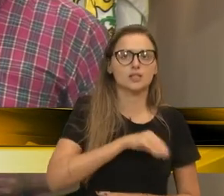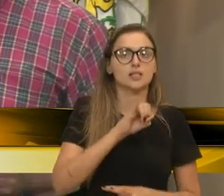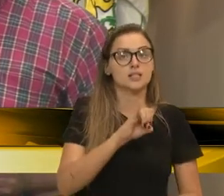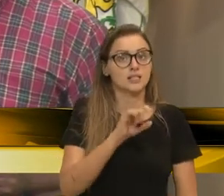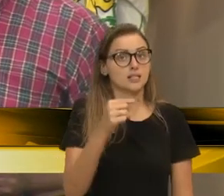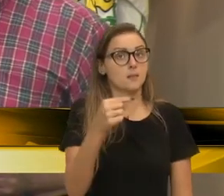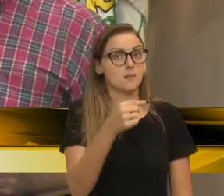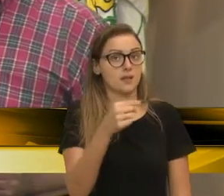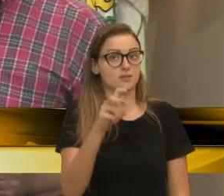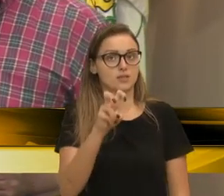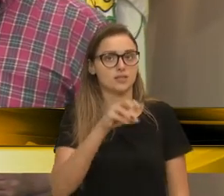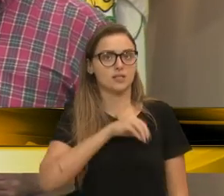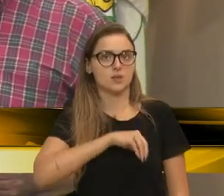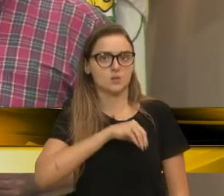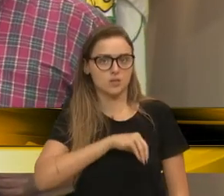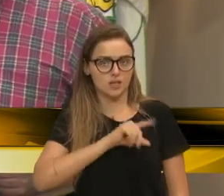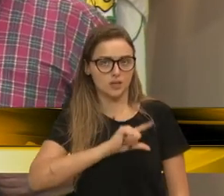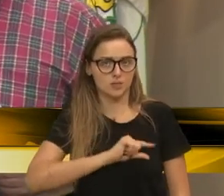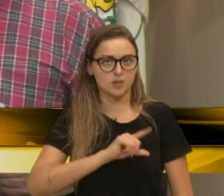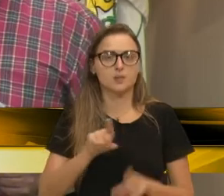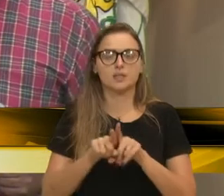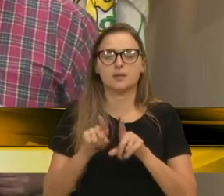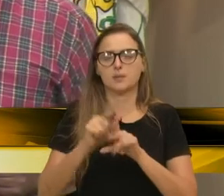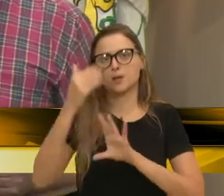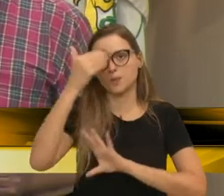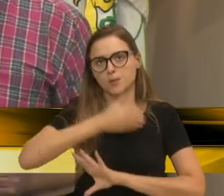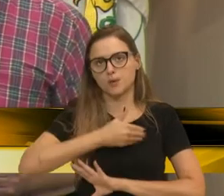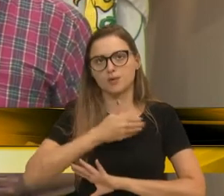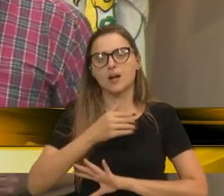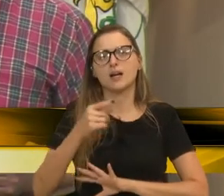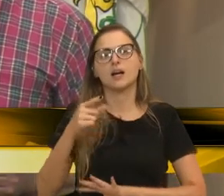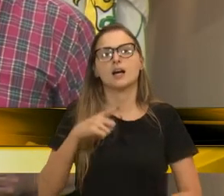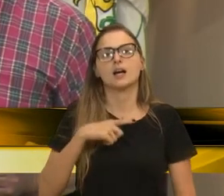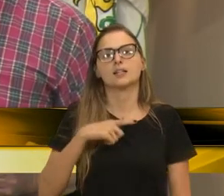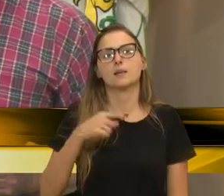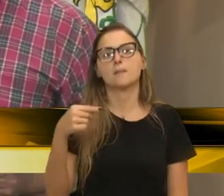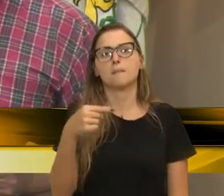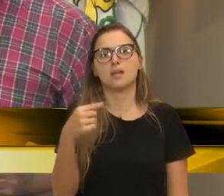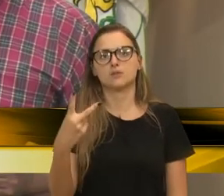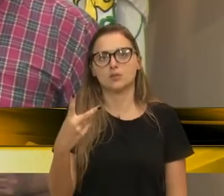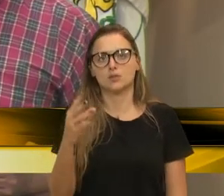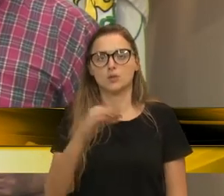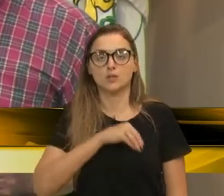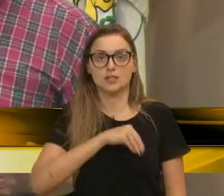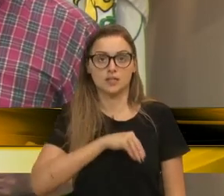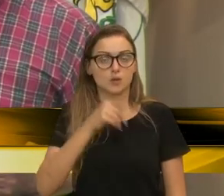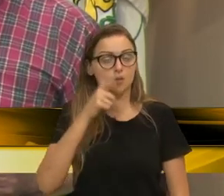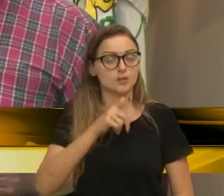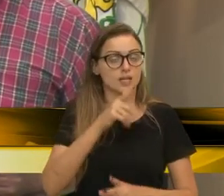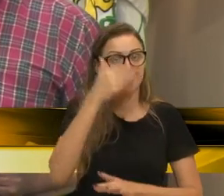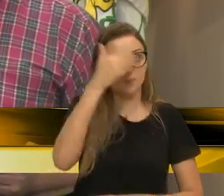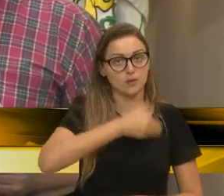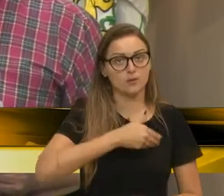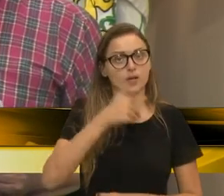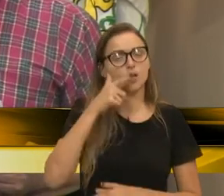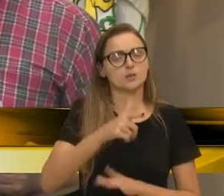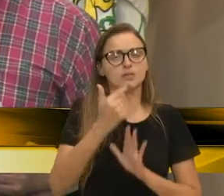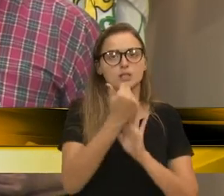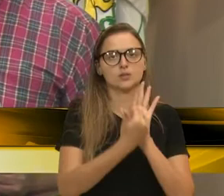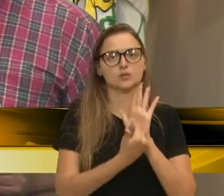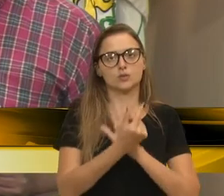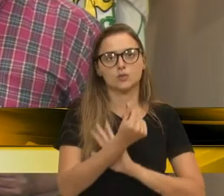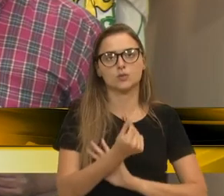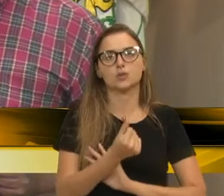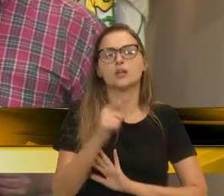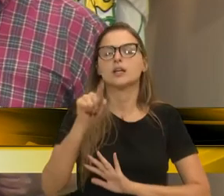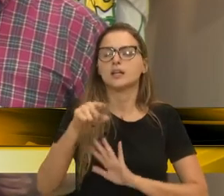salários mínimos e a comprovação de renda familiar per capita inferior a 2 salários mínimos, devendo a implantação ao disposto